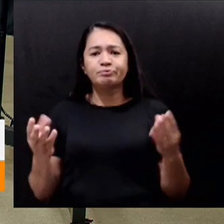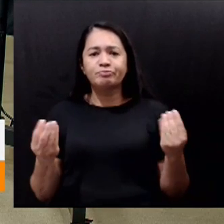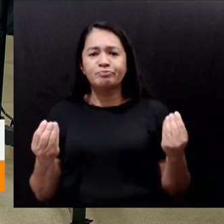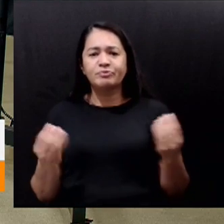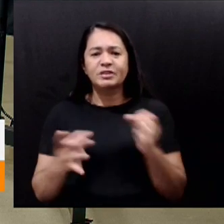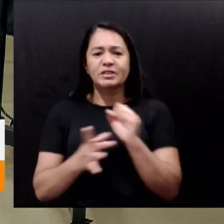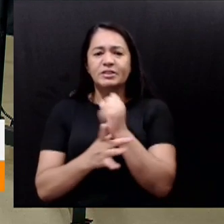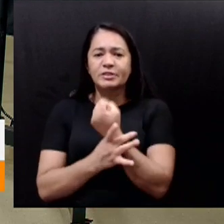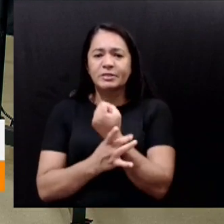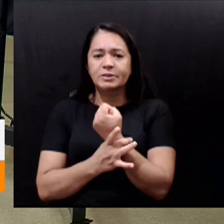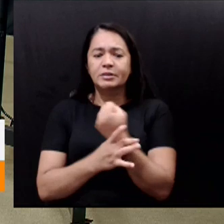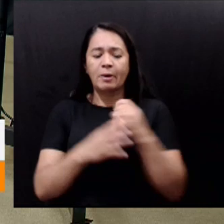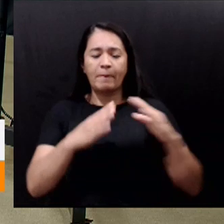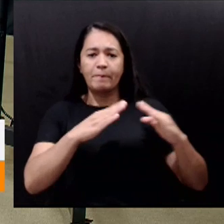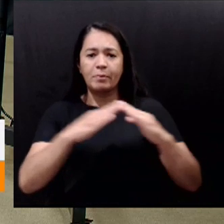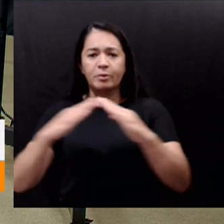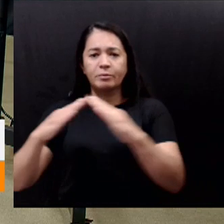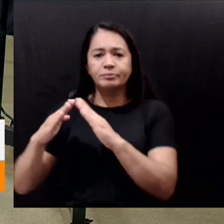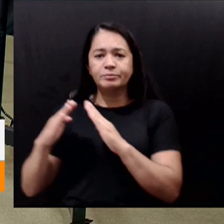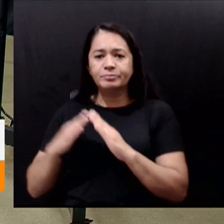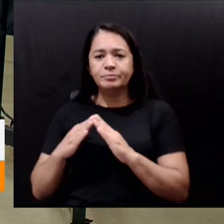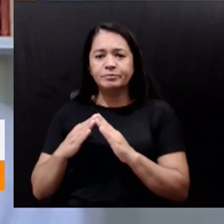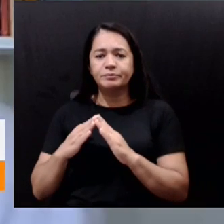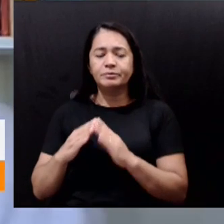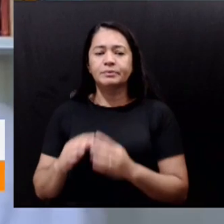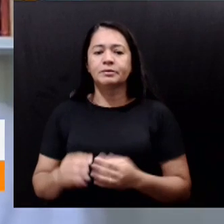por conta da vizinhança?